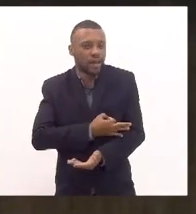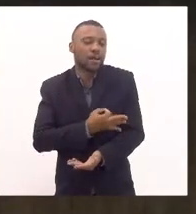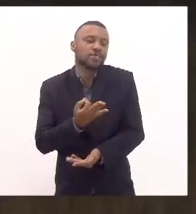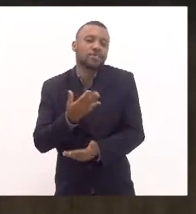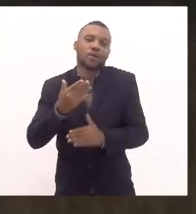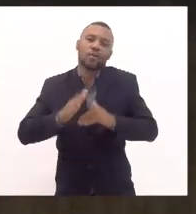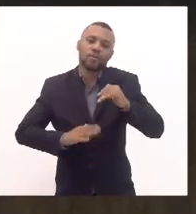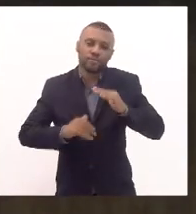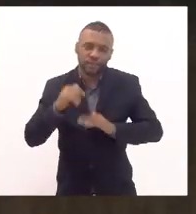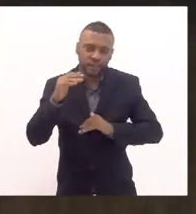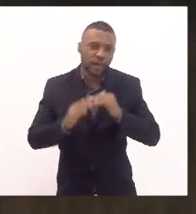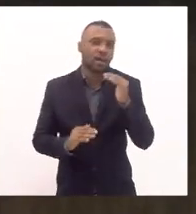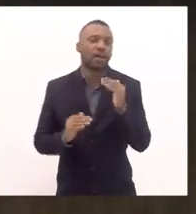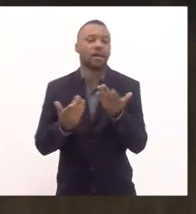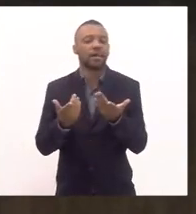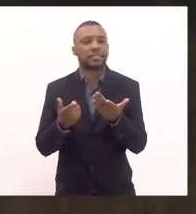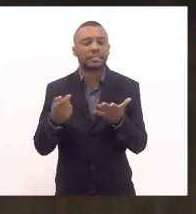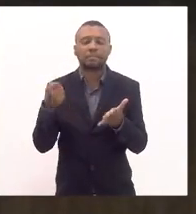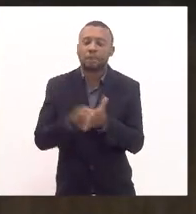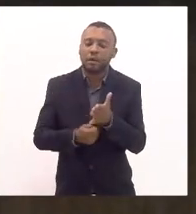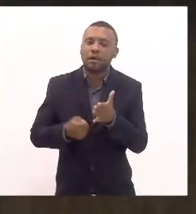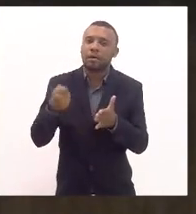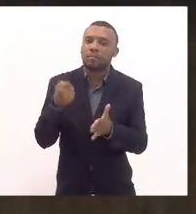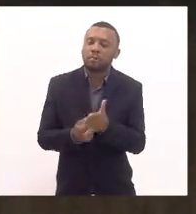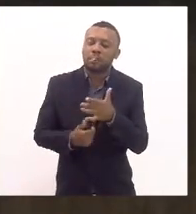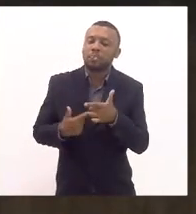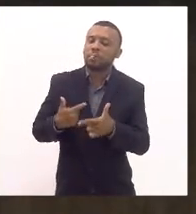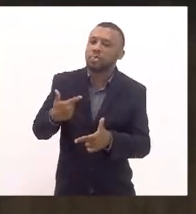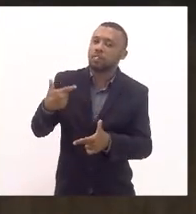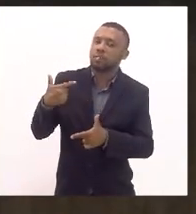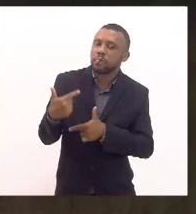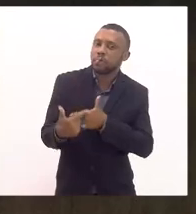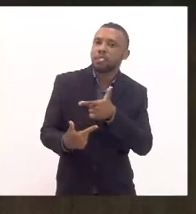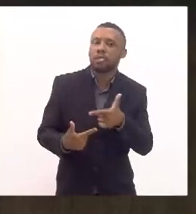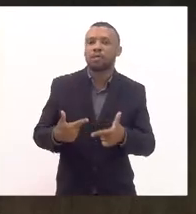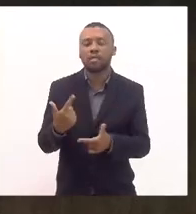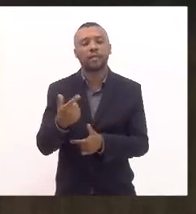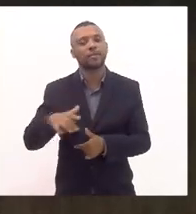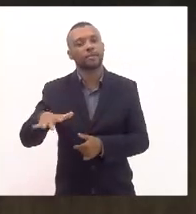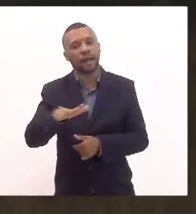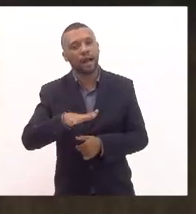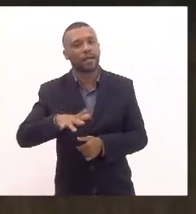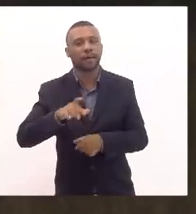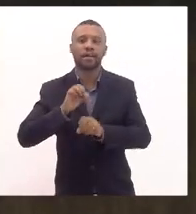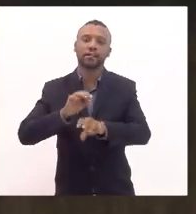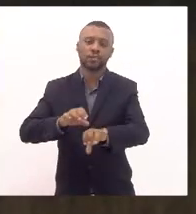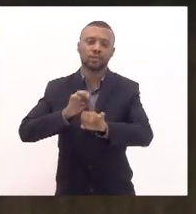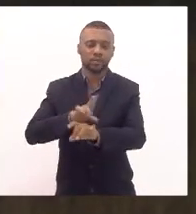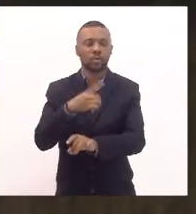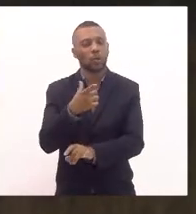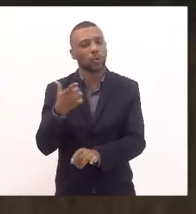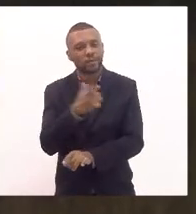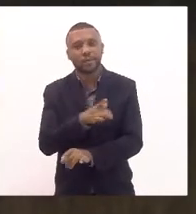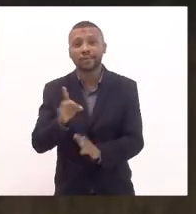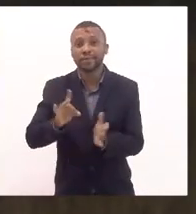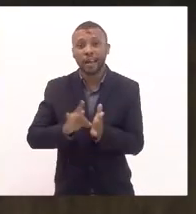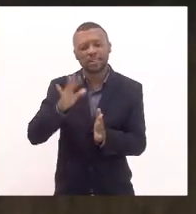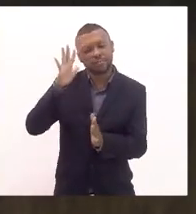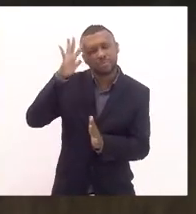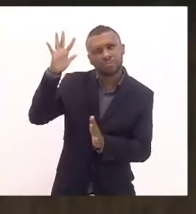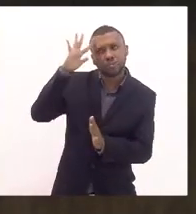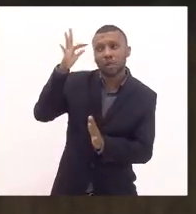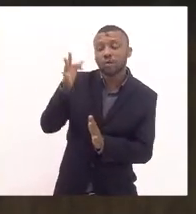profissionais que labutam na educação para que a gente tenha de verdade possibilidade de futuro